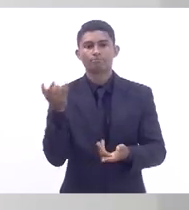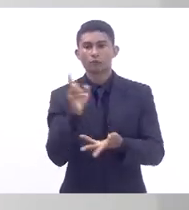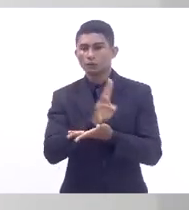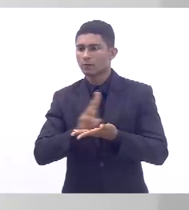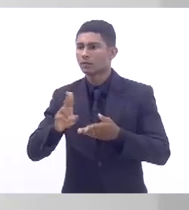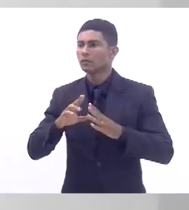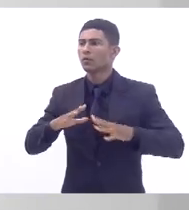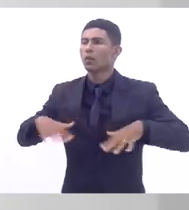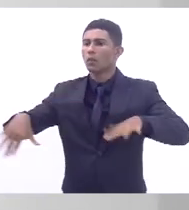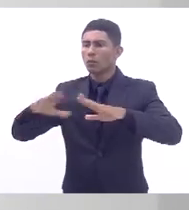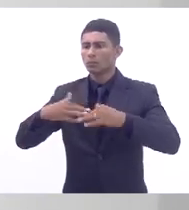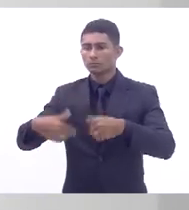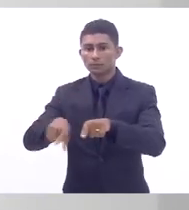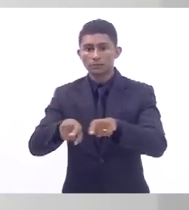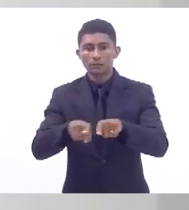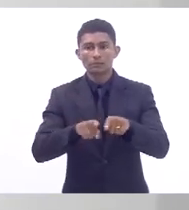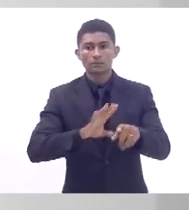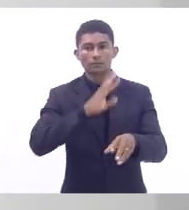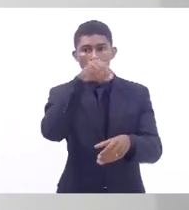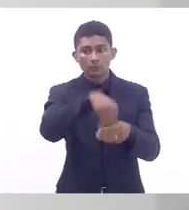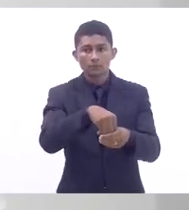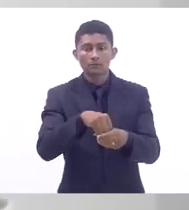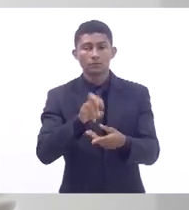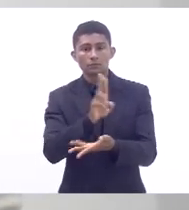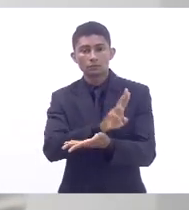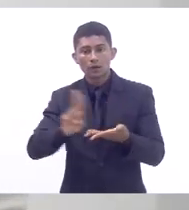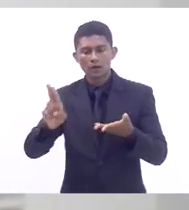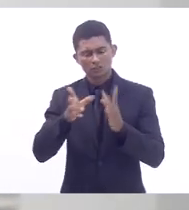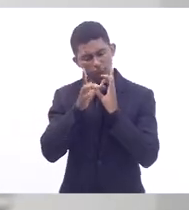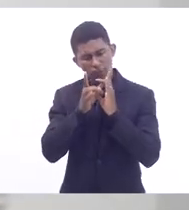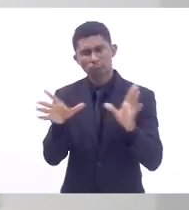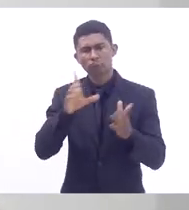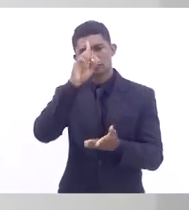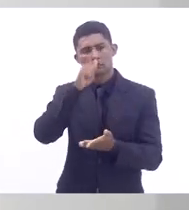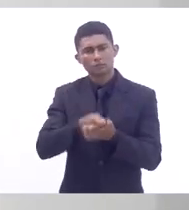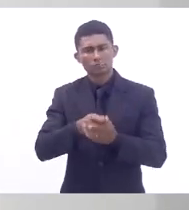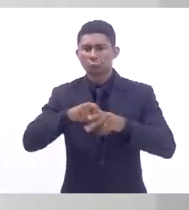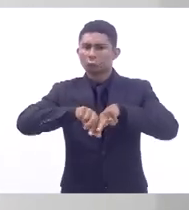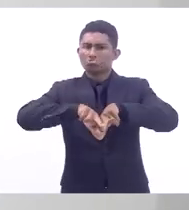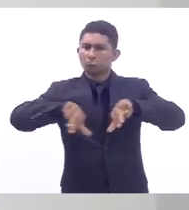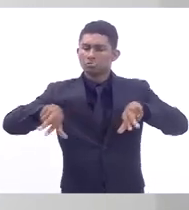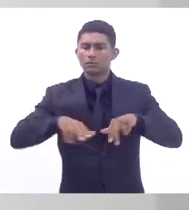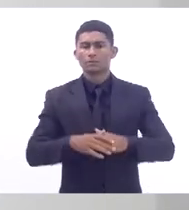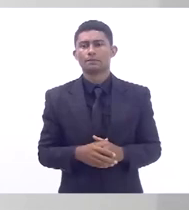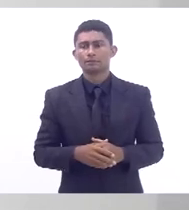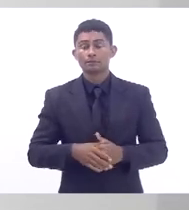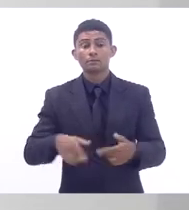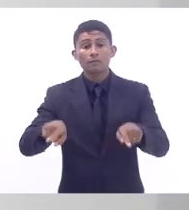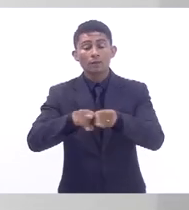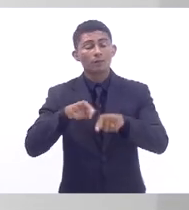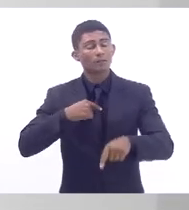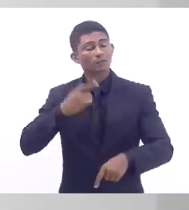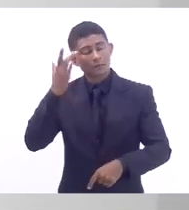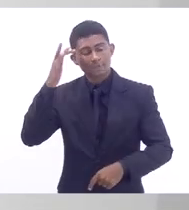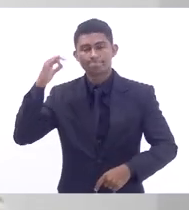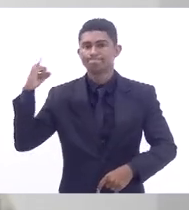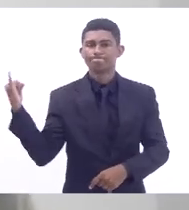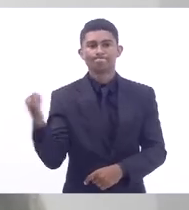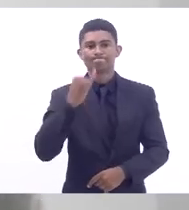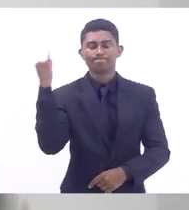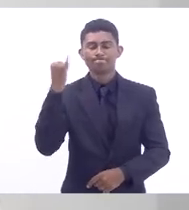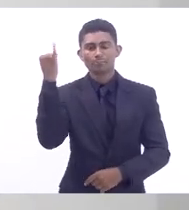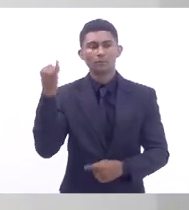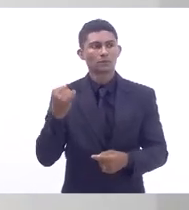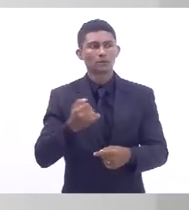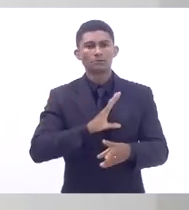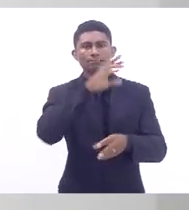como também autonomia dessa Universidade eu acho também muito relevante que junto com